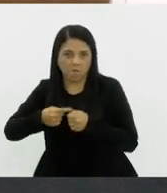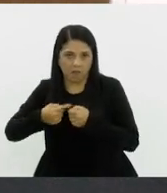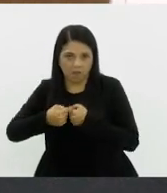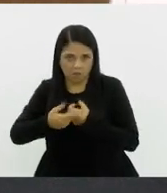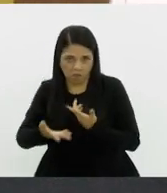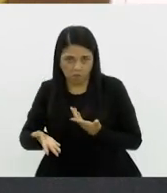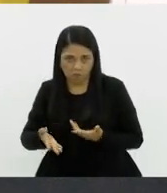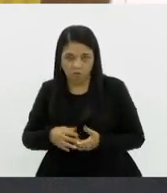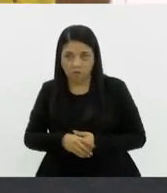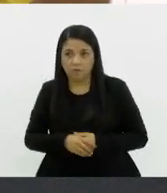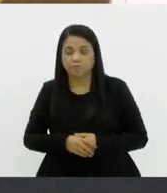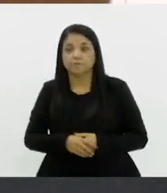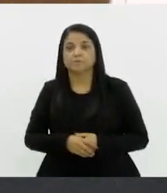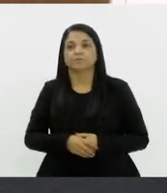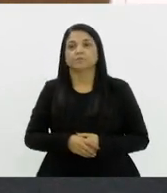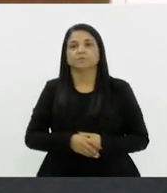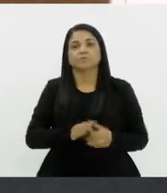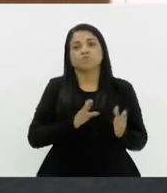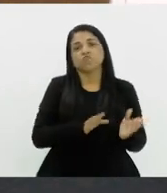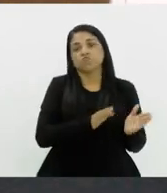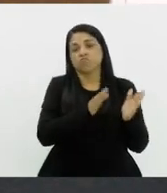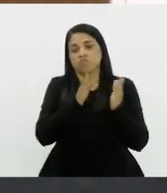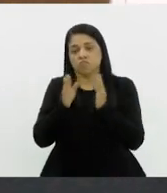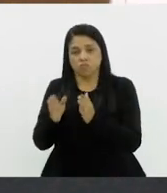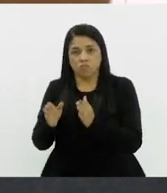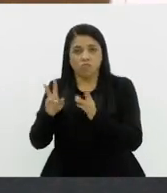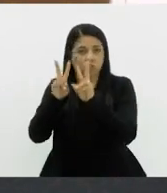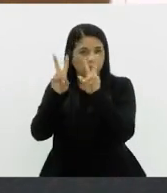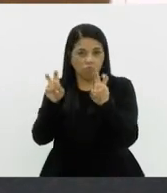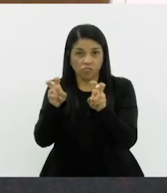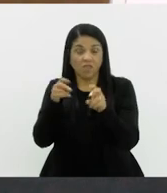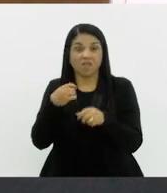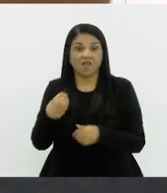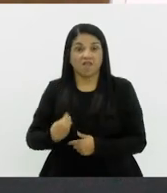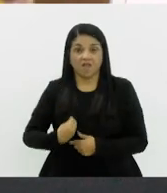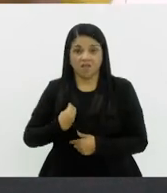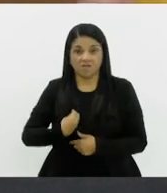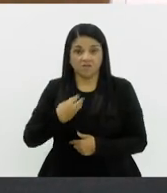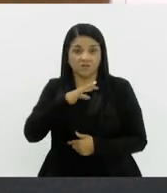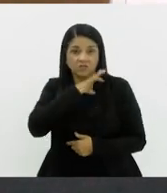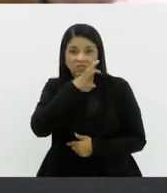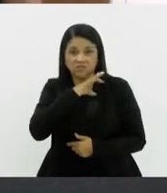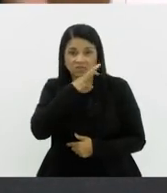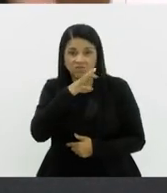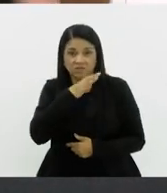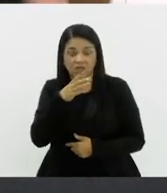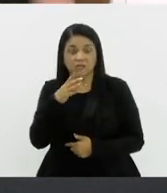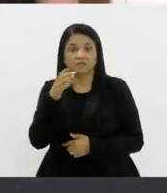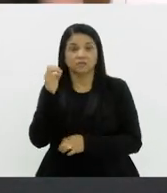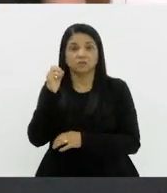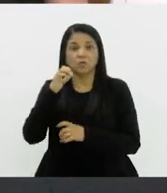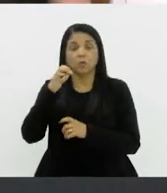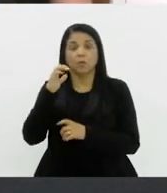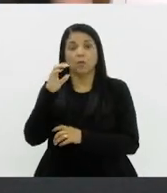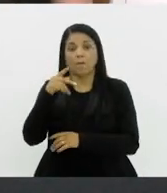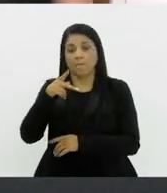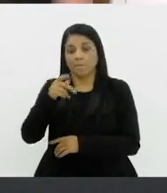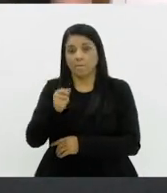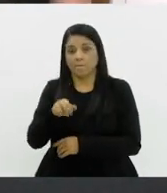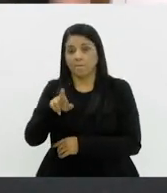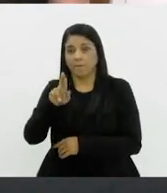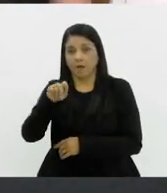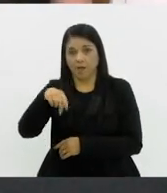outra coisa que eu queria falar, que é a vida dos bichos, do PN, do Parque Nacional da Tijuca.